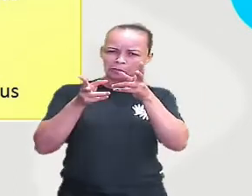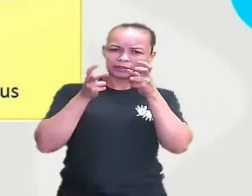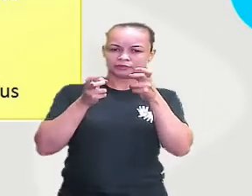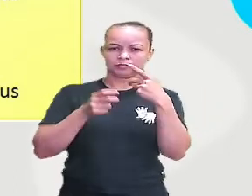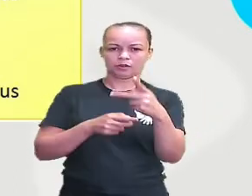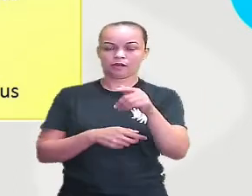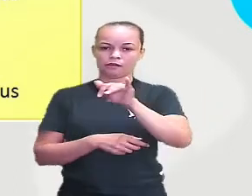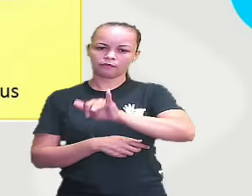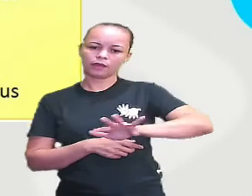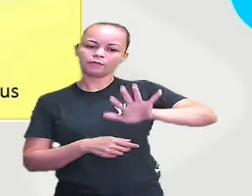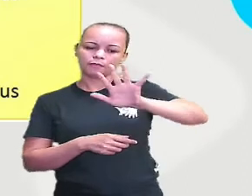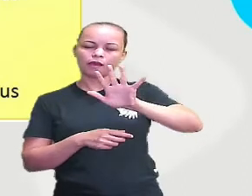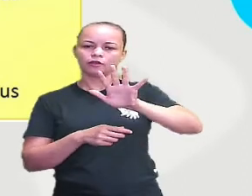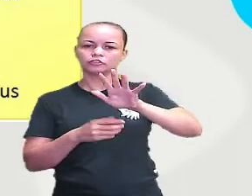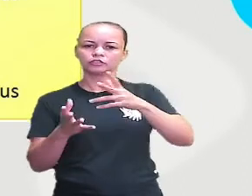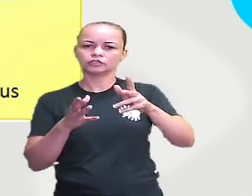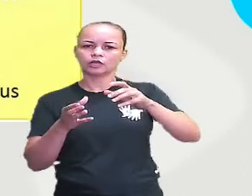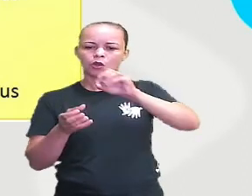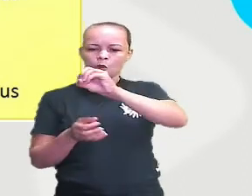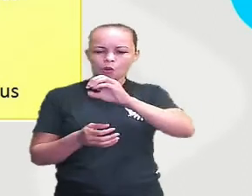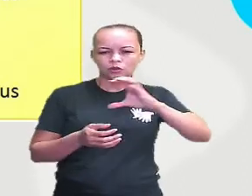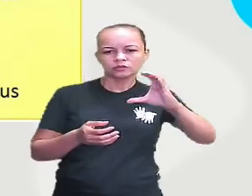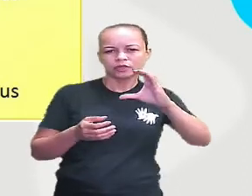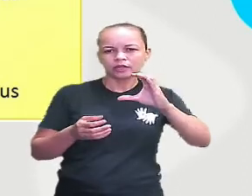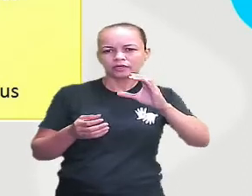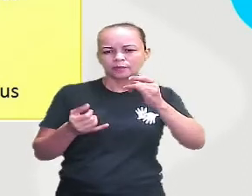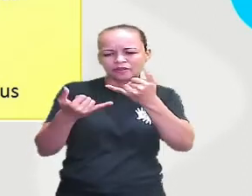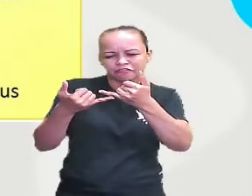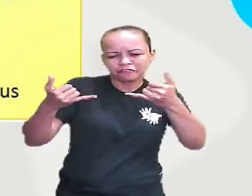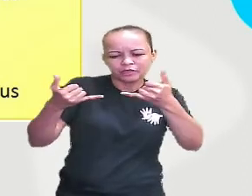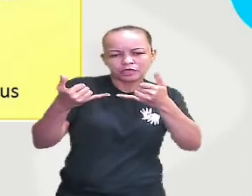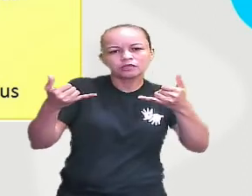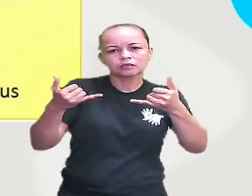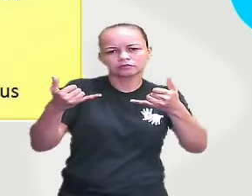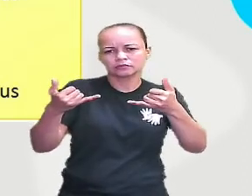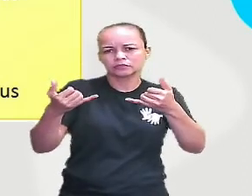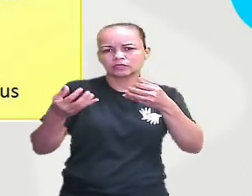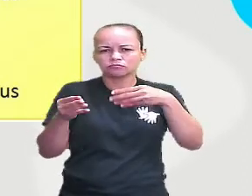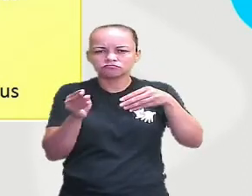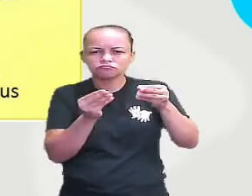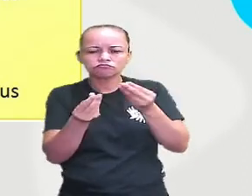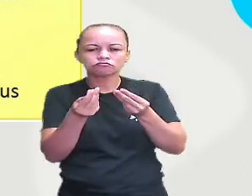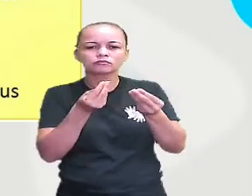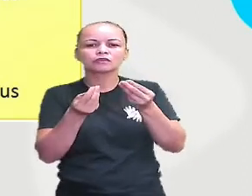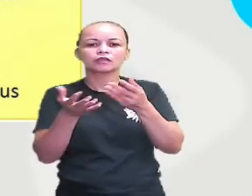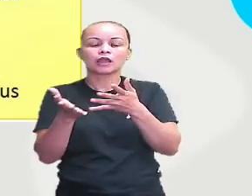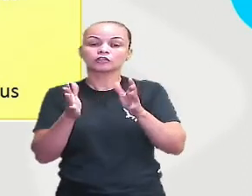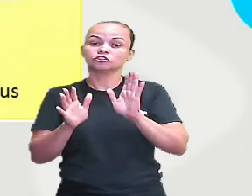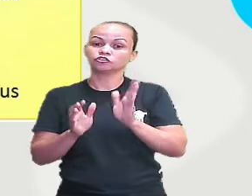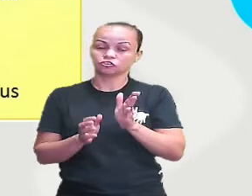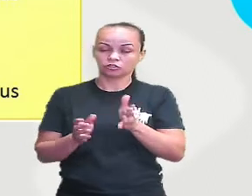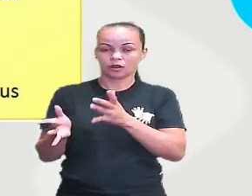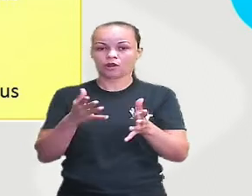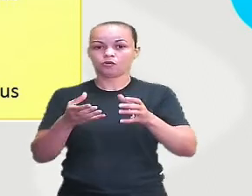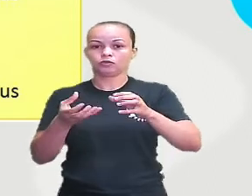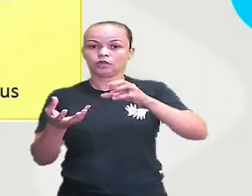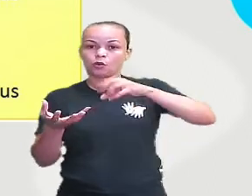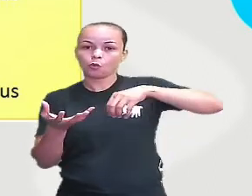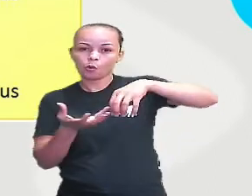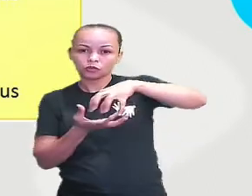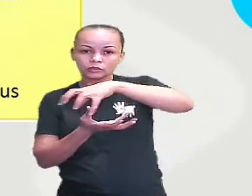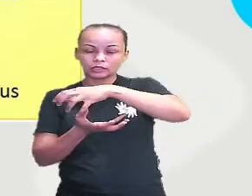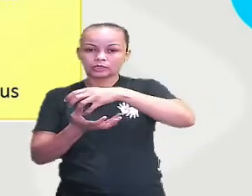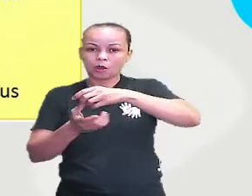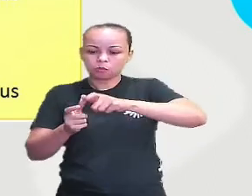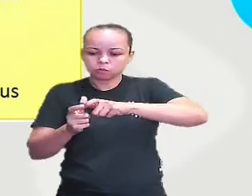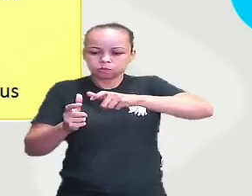você vê claramente que a crosta oceânica ela é mais fininha. Então isso não é homogêneo, tá? Já a crosta continental ela é muito mais grossa, está entre